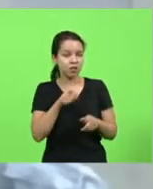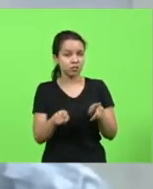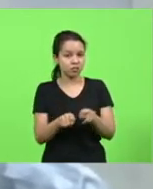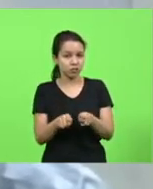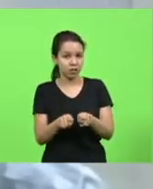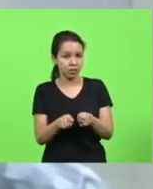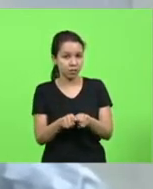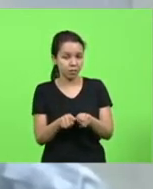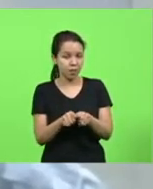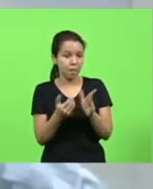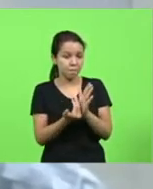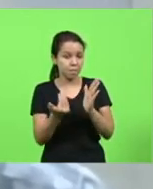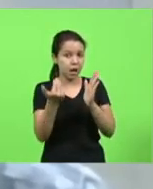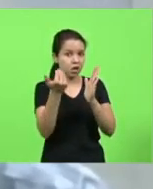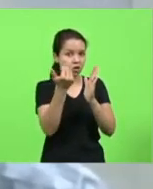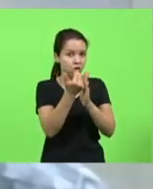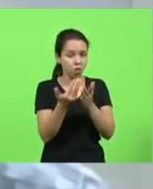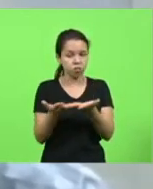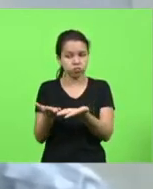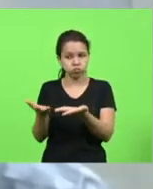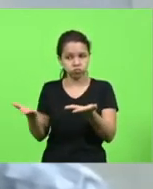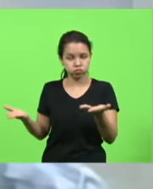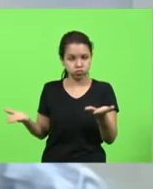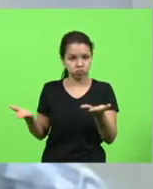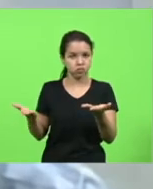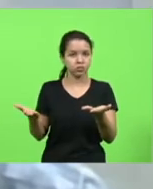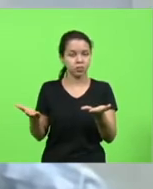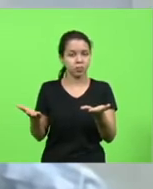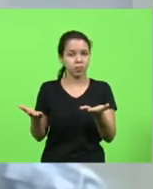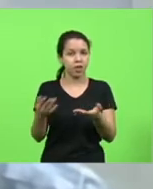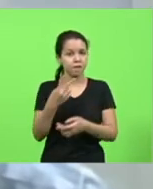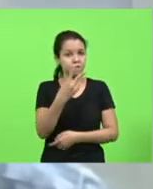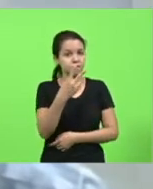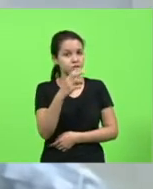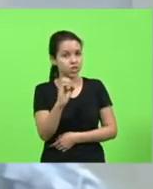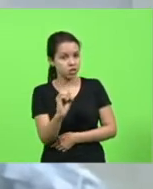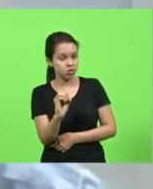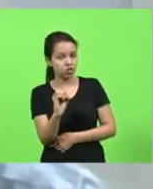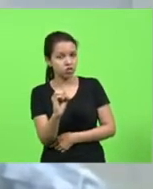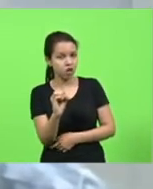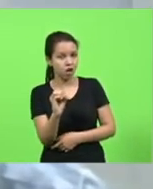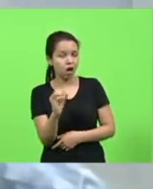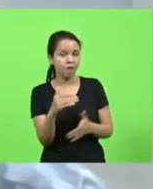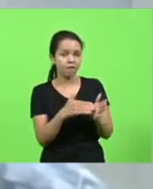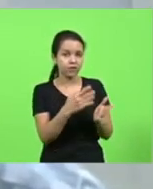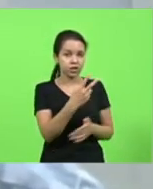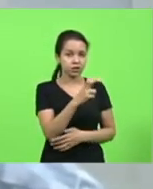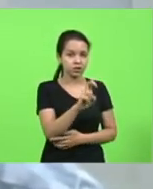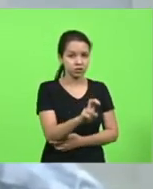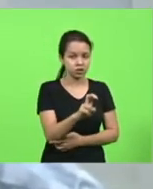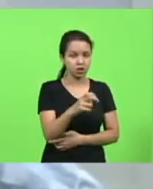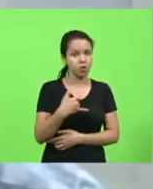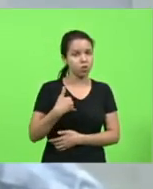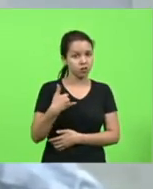de maneira bem mais precoce, cerca de 20 a 25 anos antes da população em geral.